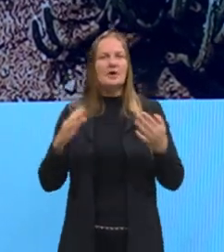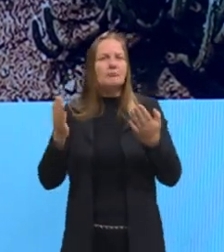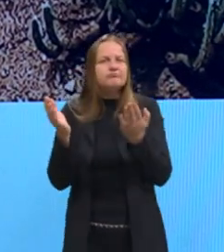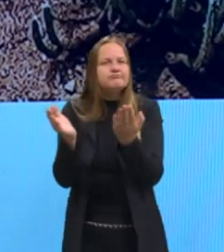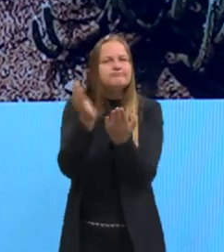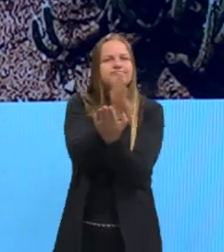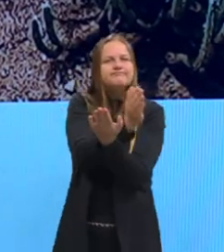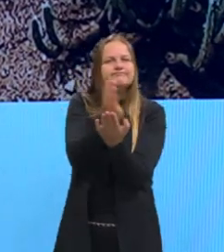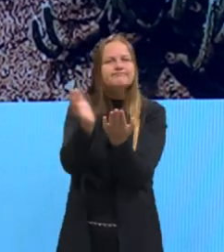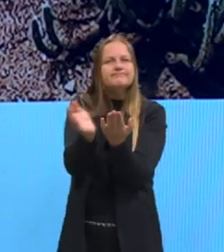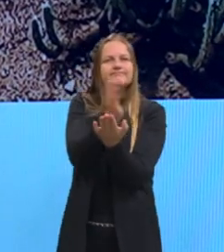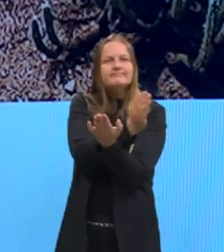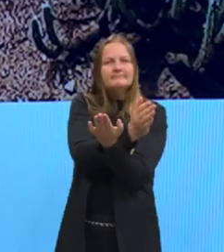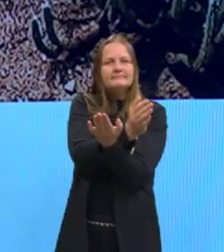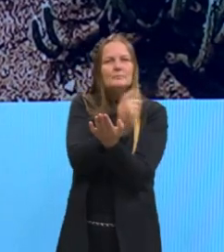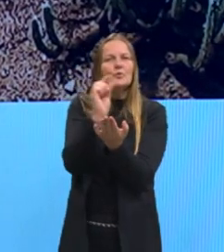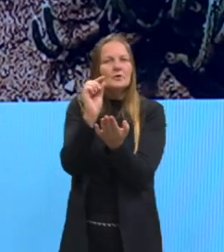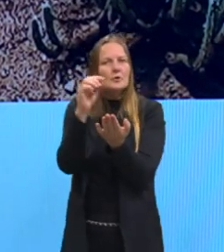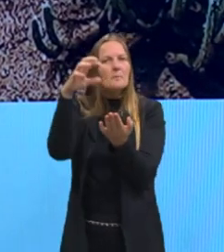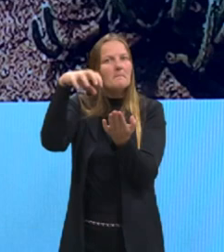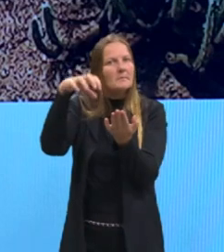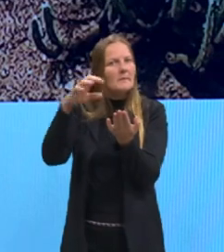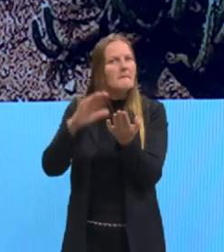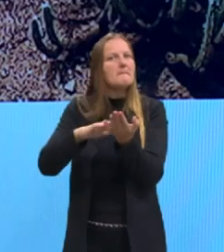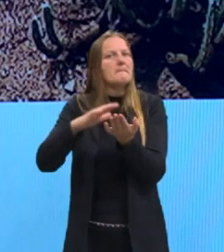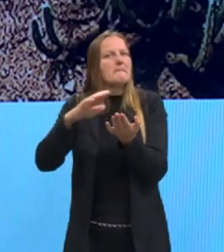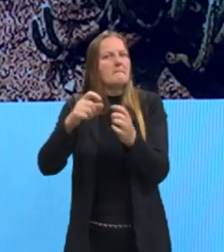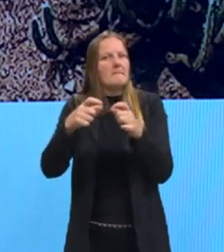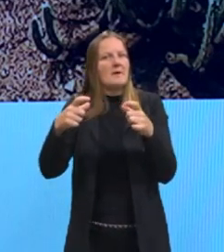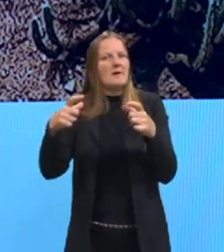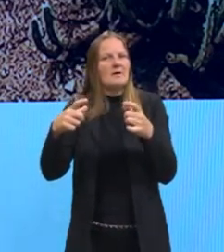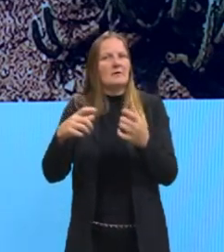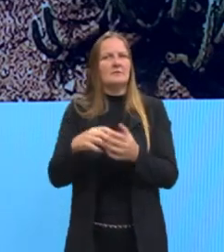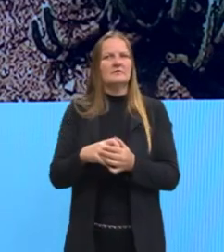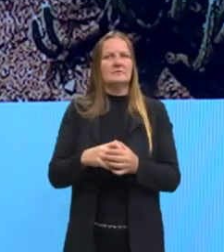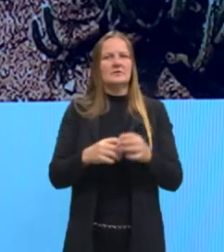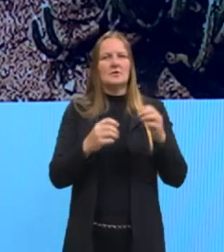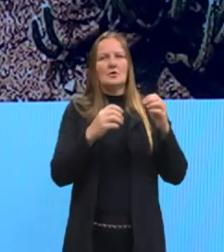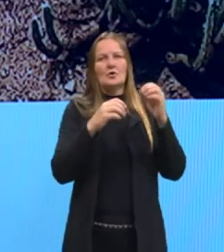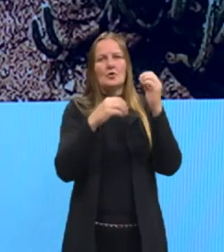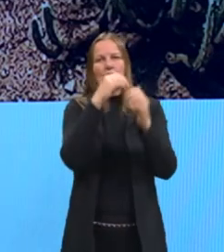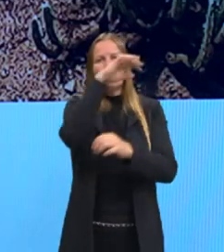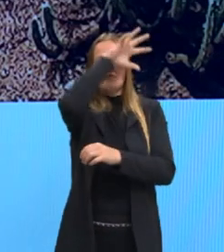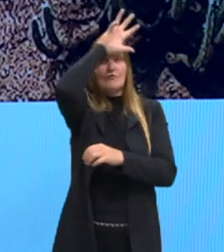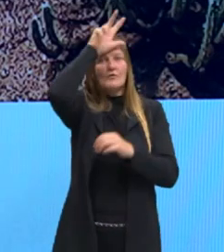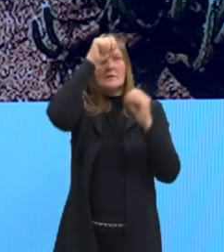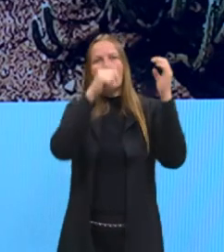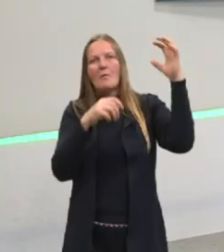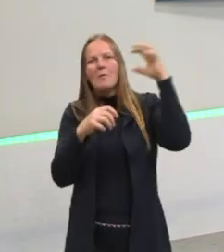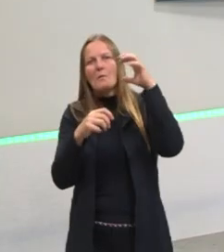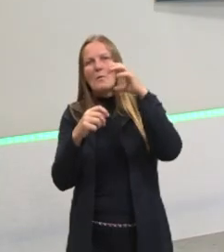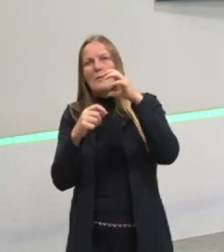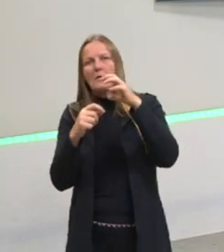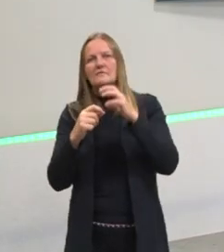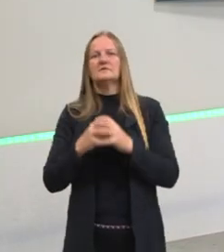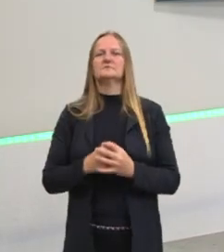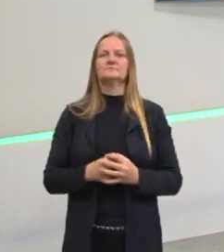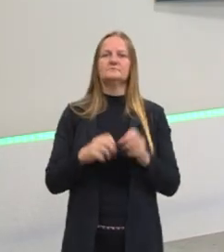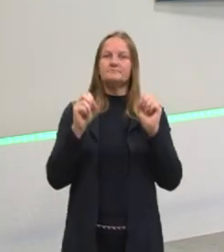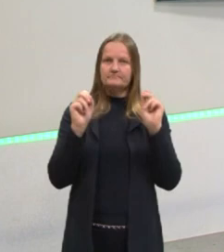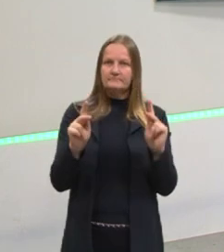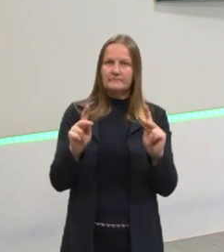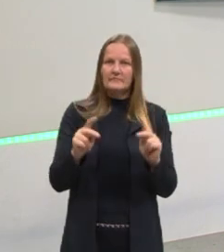que nós temos essa mais chuva aquela coisa toda que recebe o aporte aqui da da floresta amazônica a gurizada